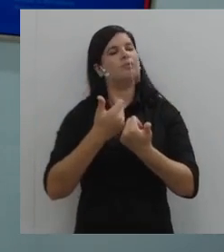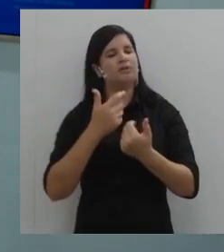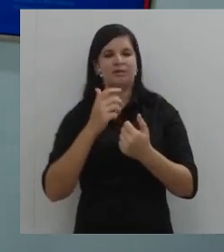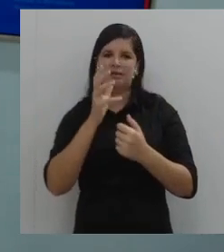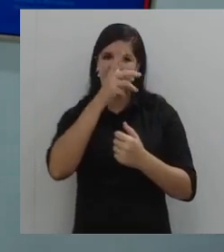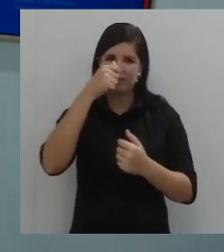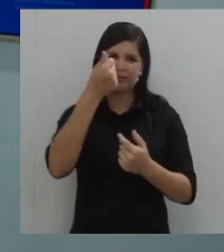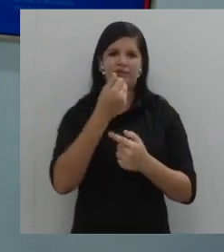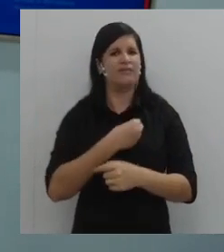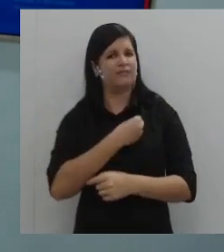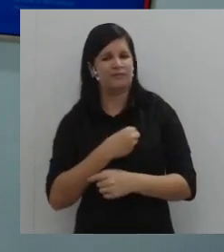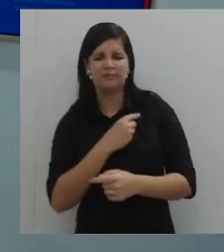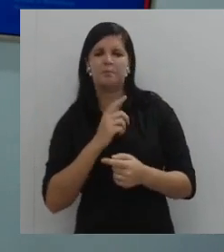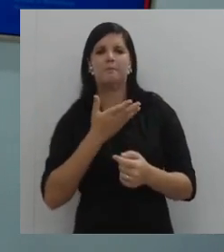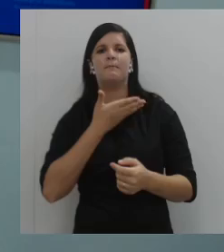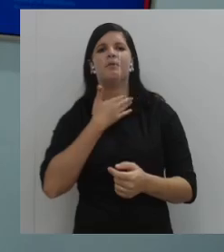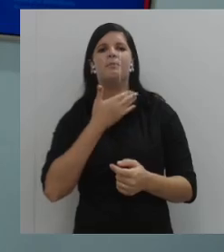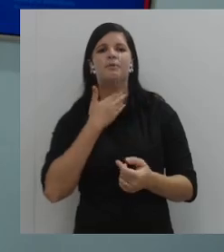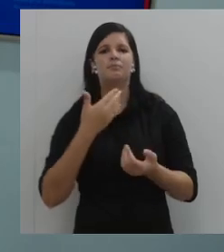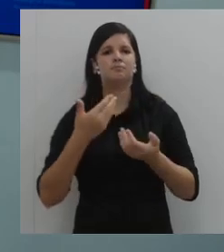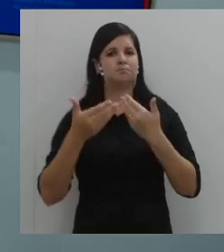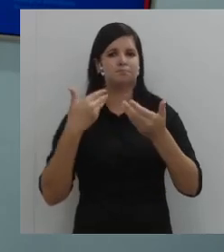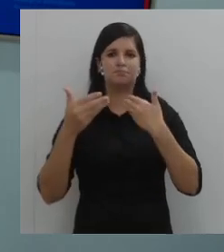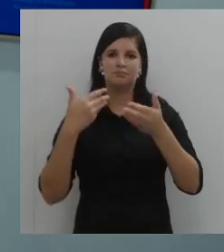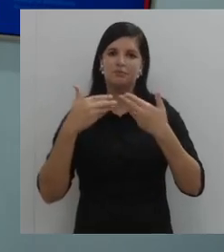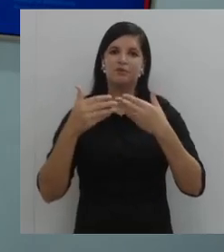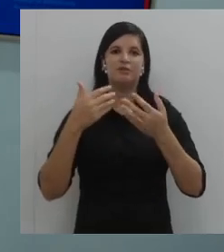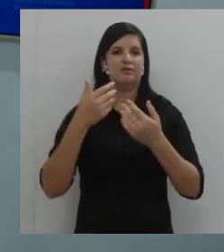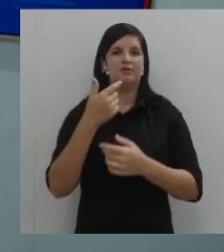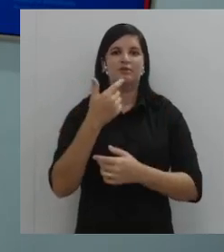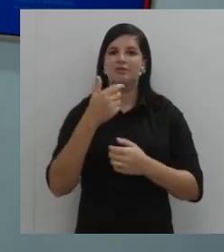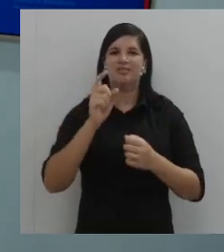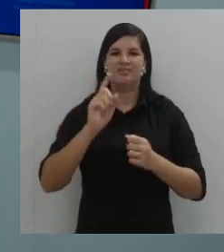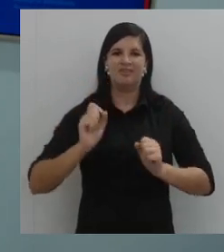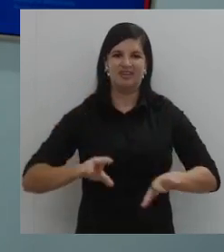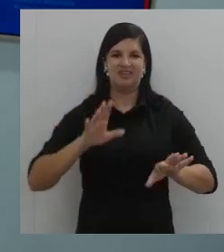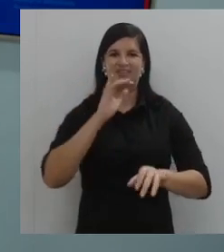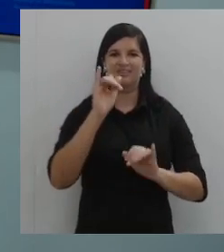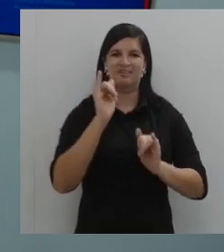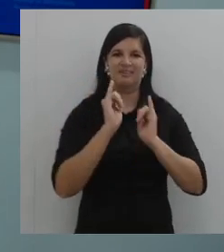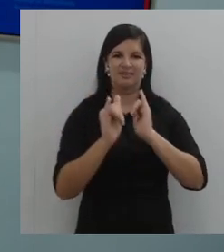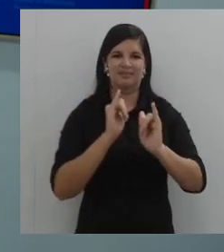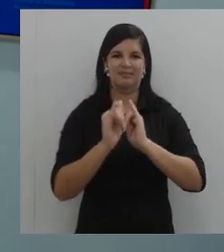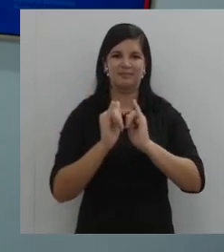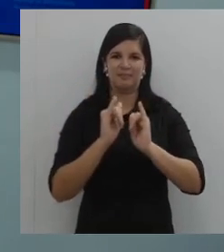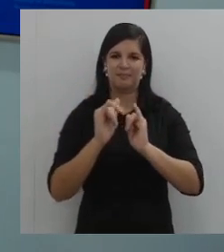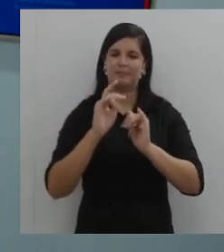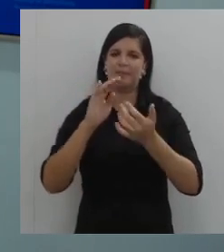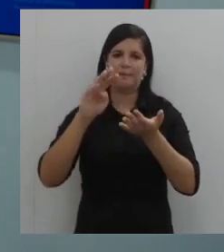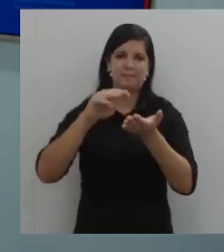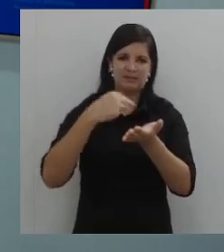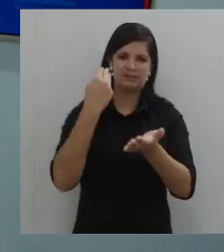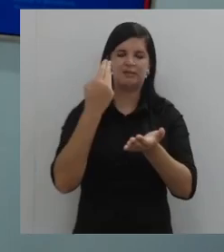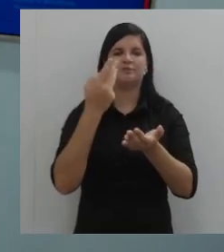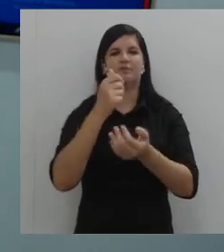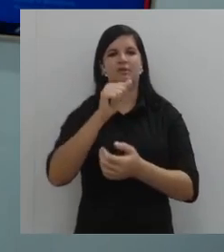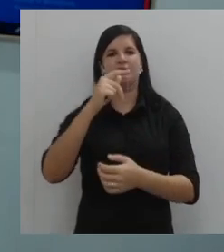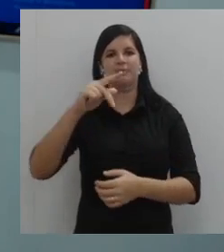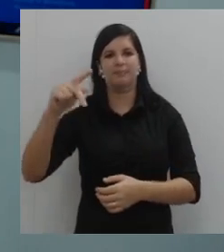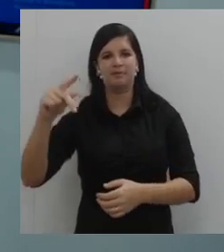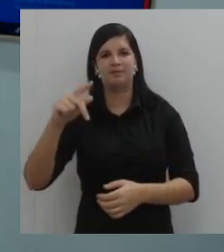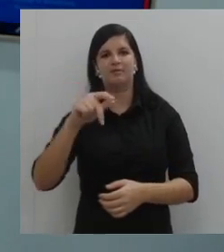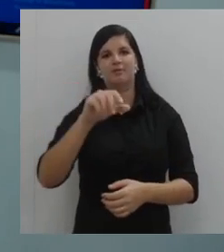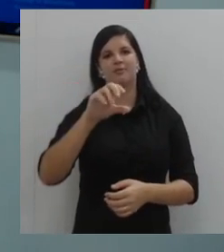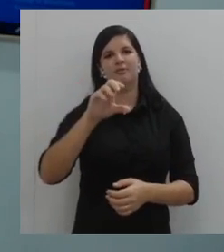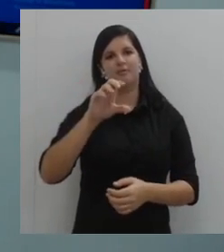participar do chat com a gente sem consumir os dados móveis. É simples, ó, manda aí tua mensagem pelo aplicativo do Conecta